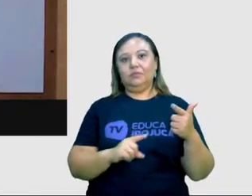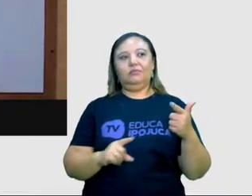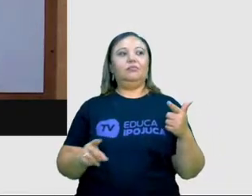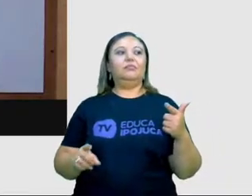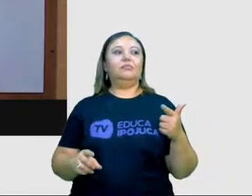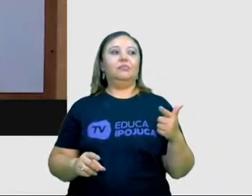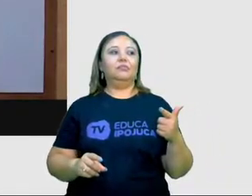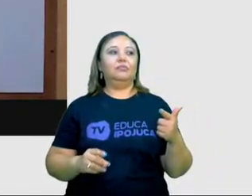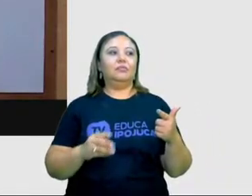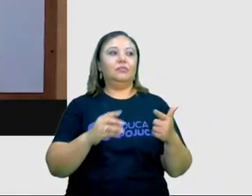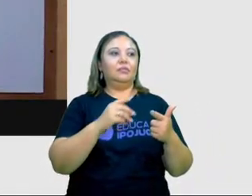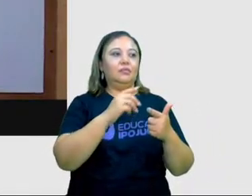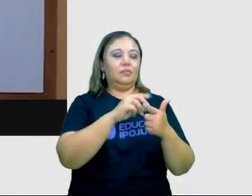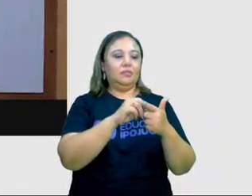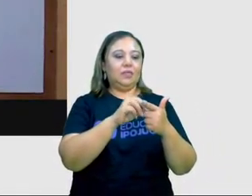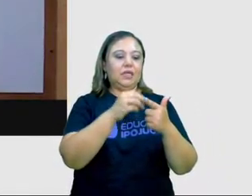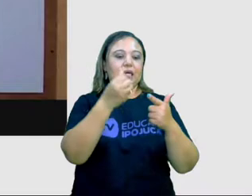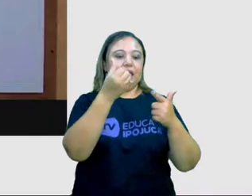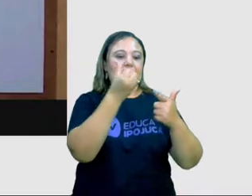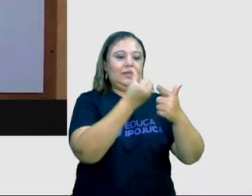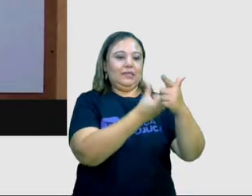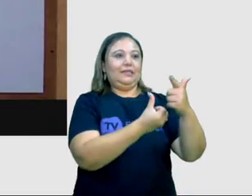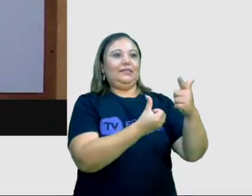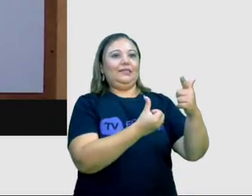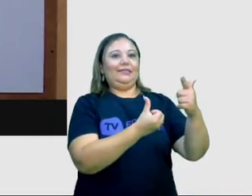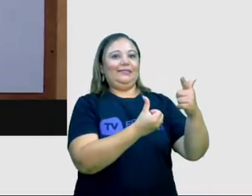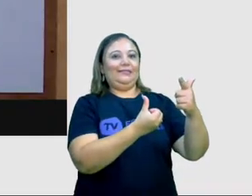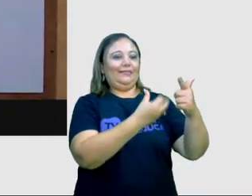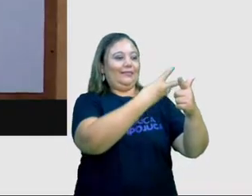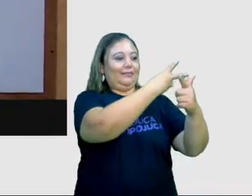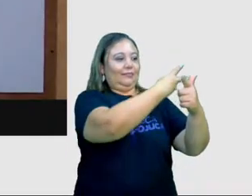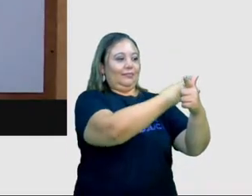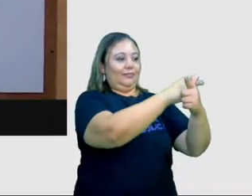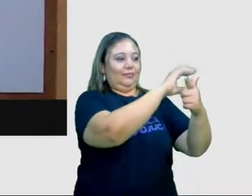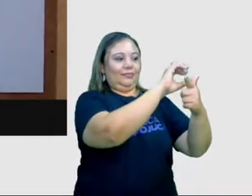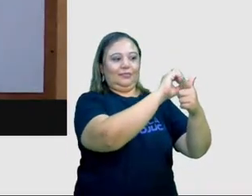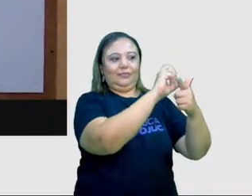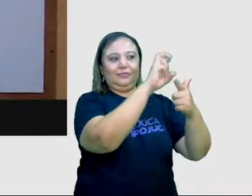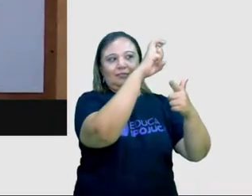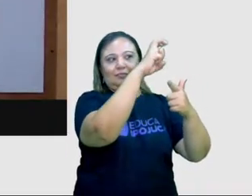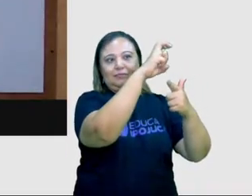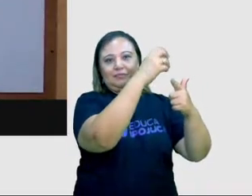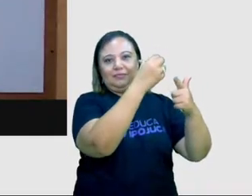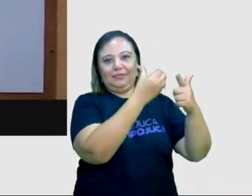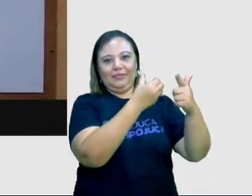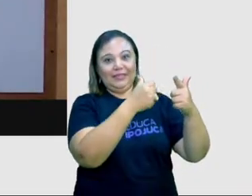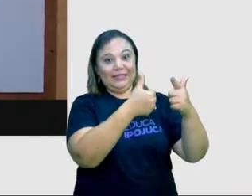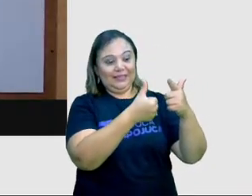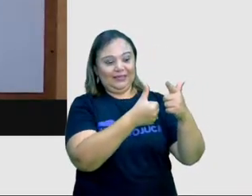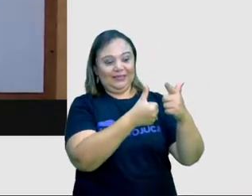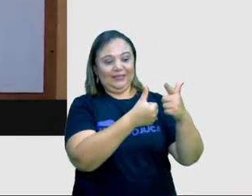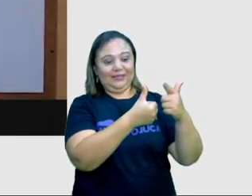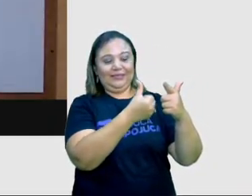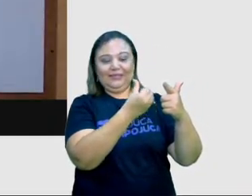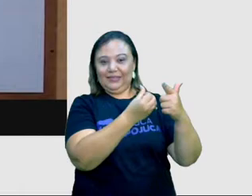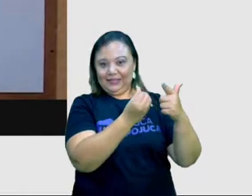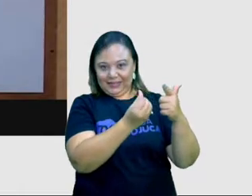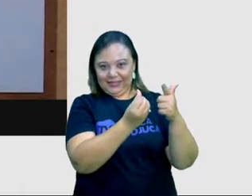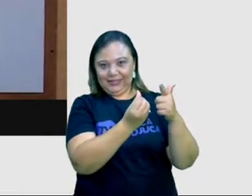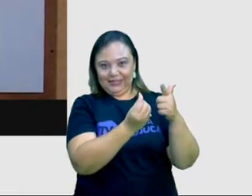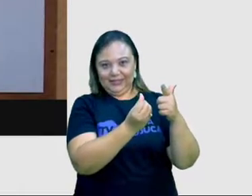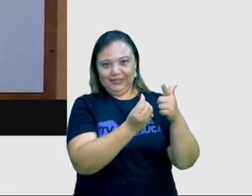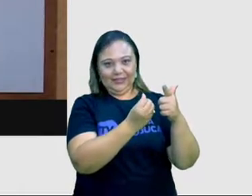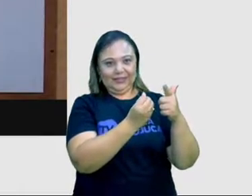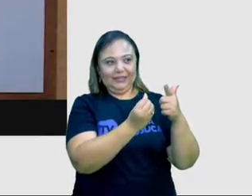seis. Então a resposta é 6. Professor, como assim? Quer dizer que